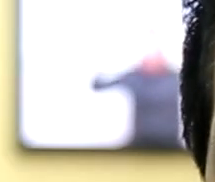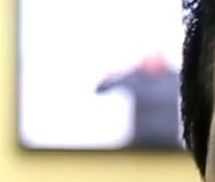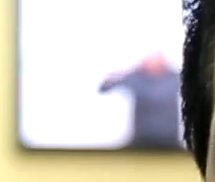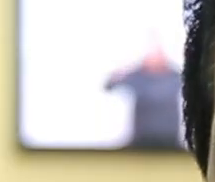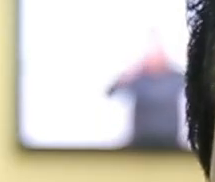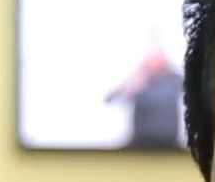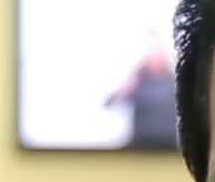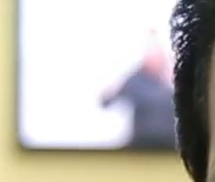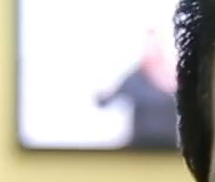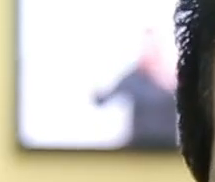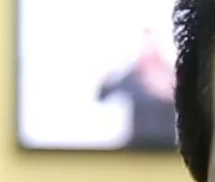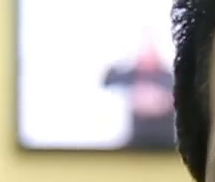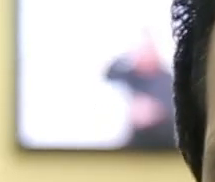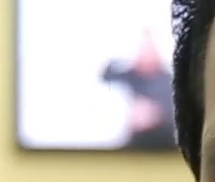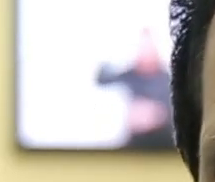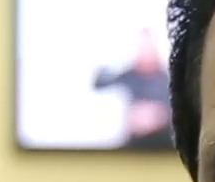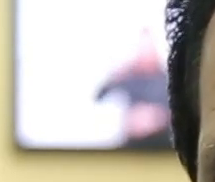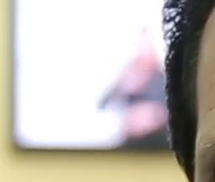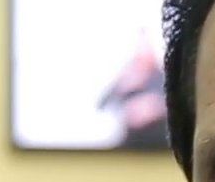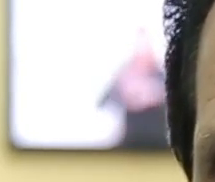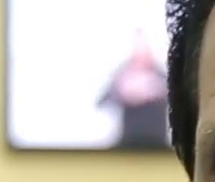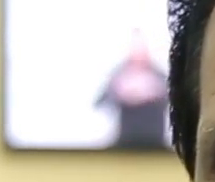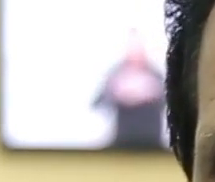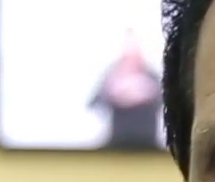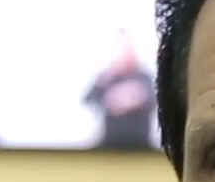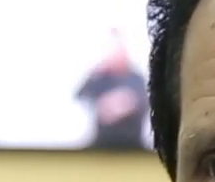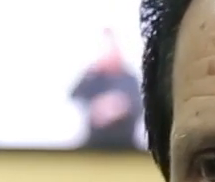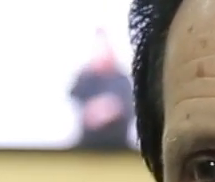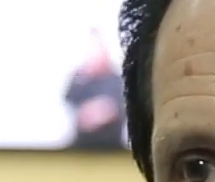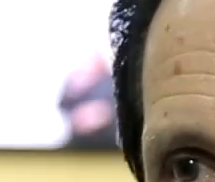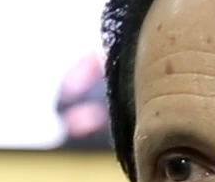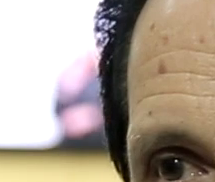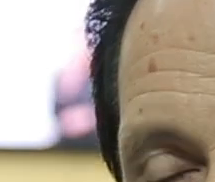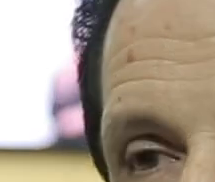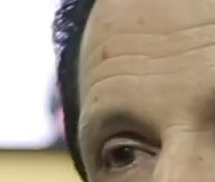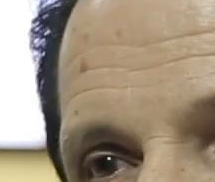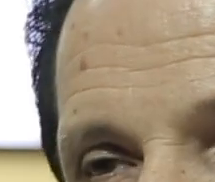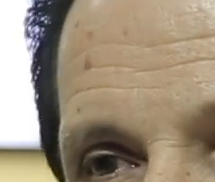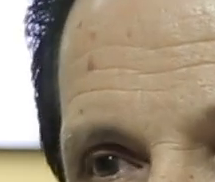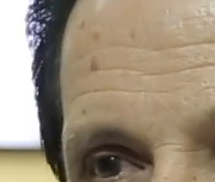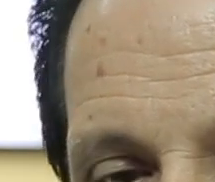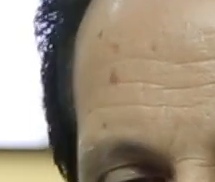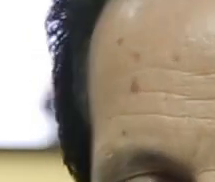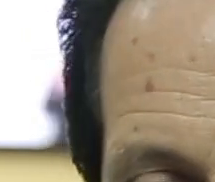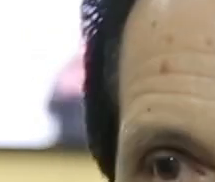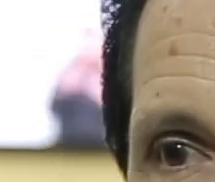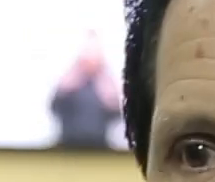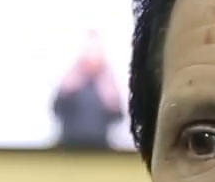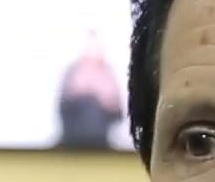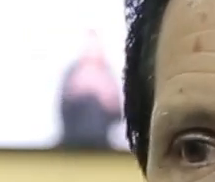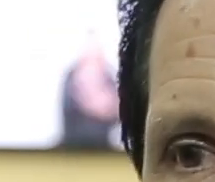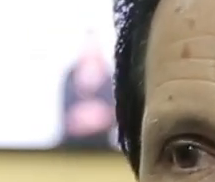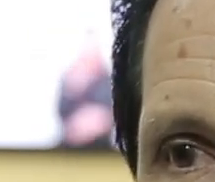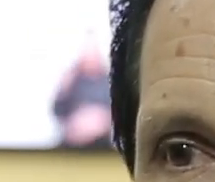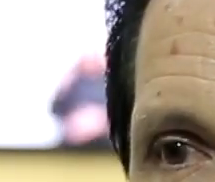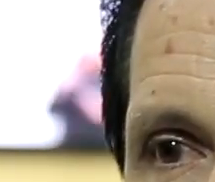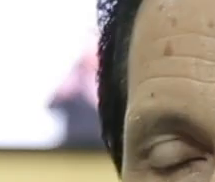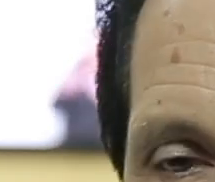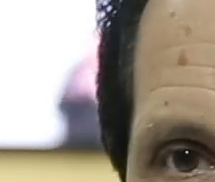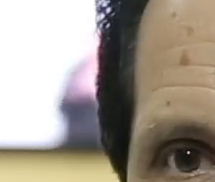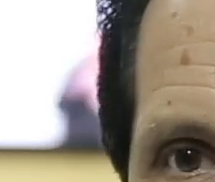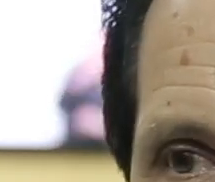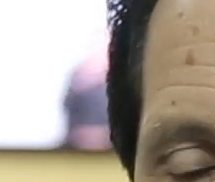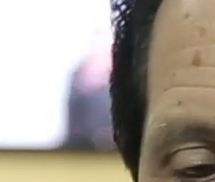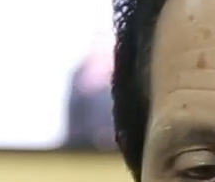anterior, que em setembro vai ser negociado também a forma de pagamento. Claro que nós pedimos que seja integral naquele momento